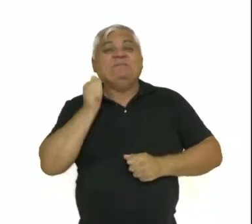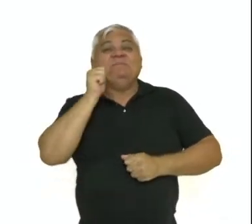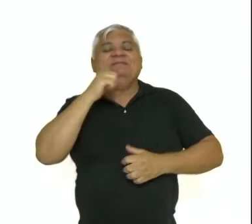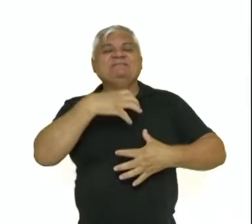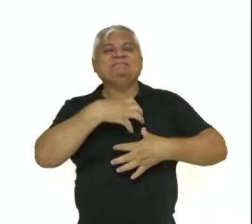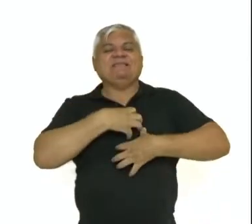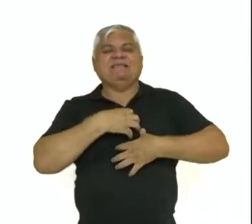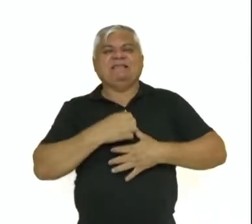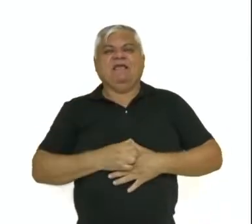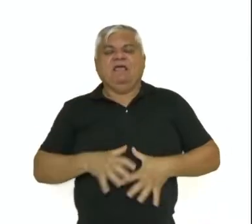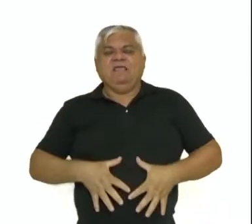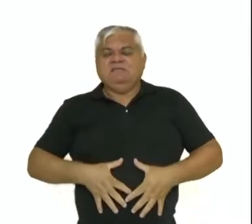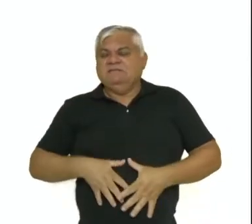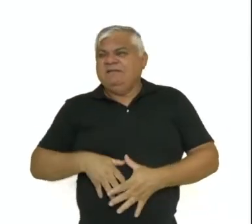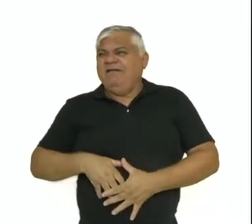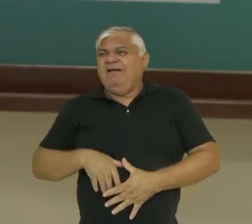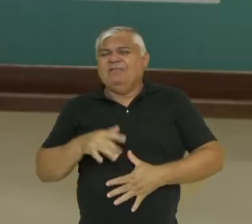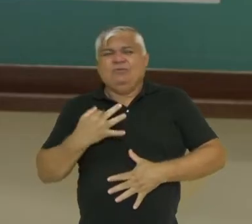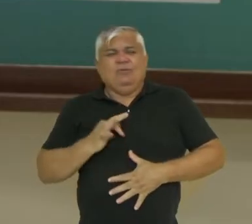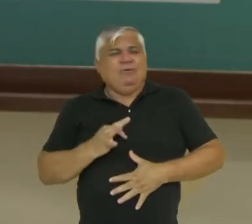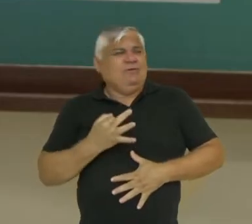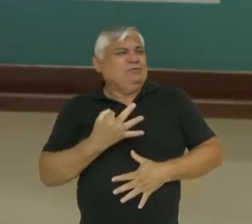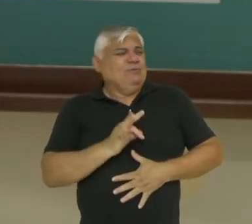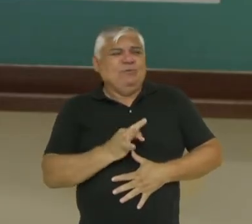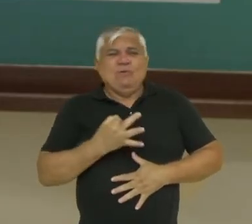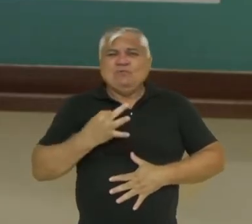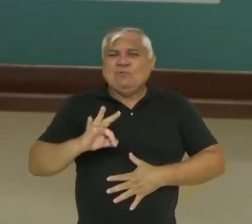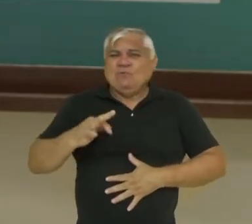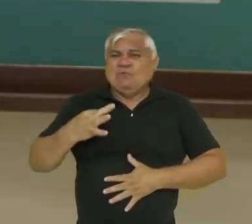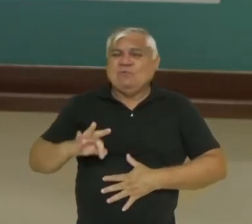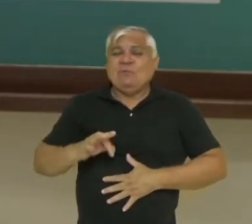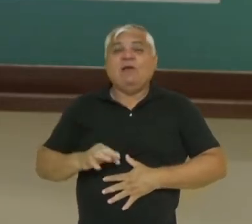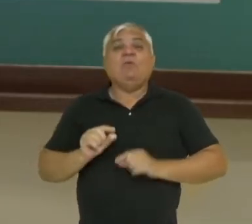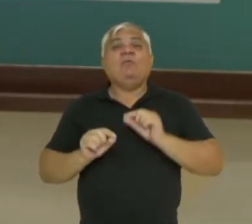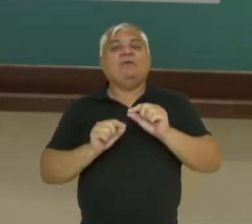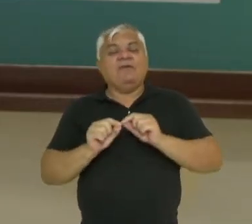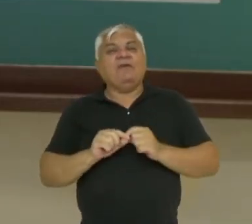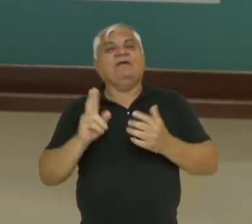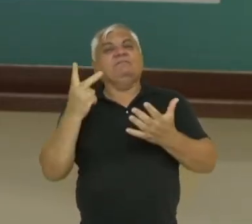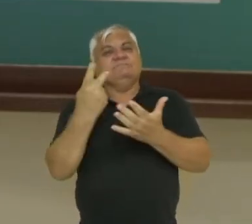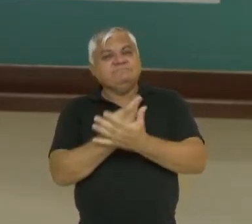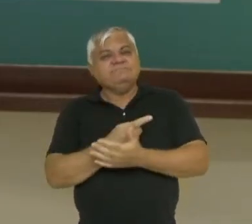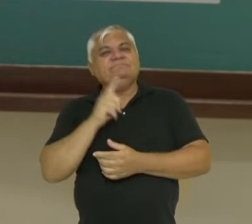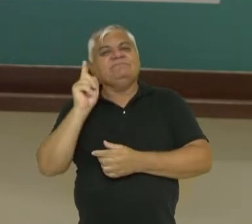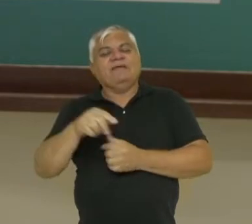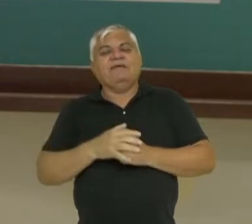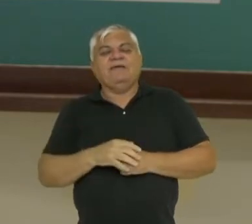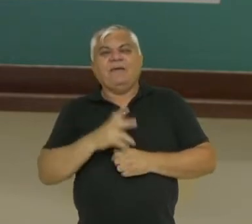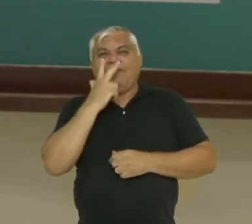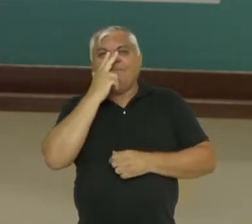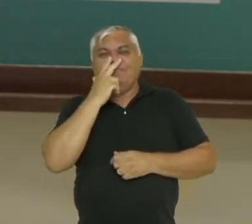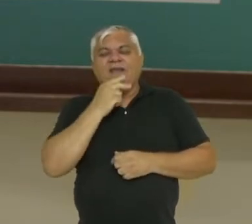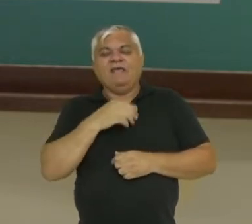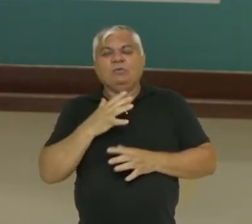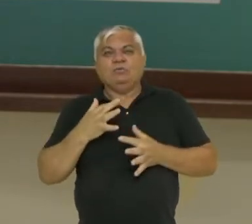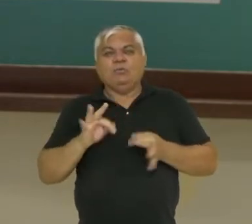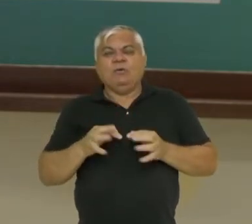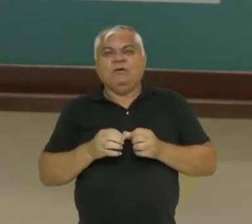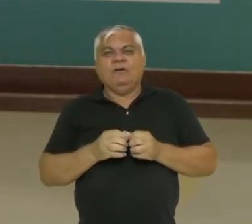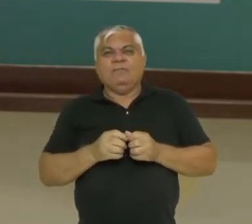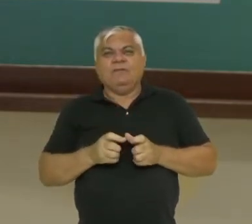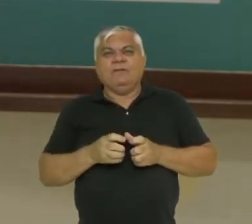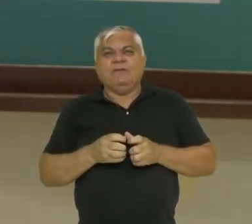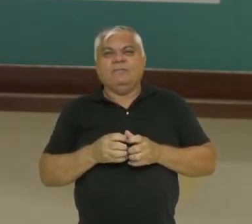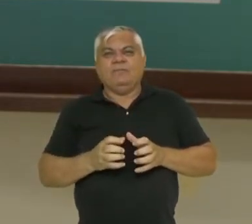As cólicas, que são as dores do parto, são decorrentes das contrações da musculatura